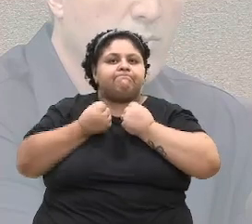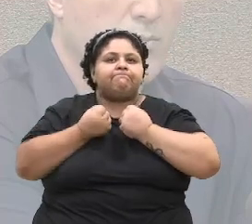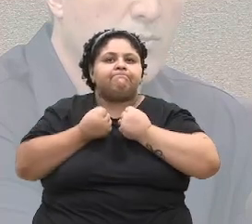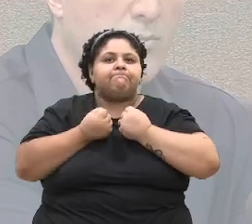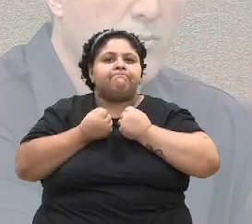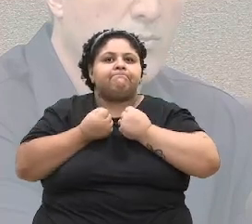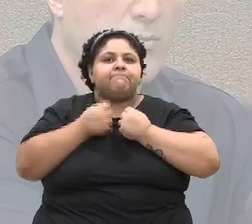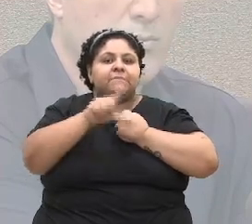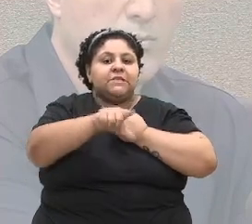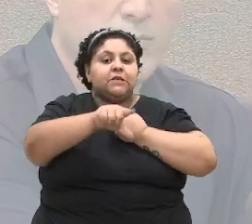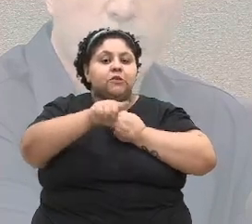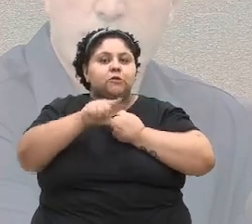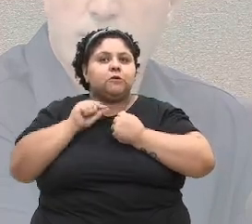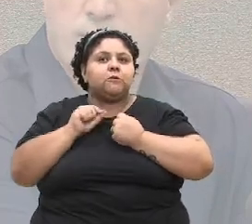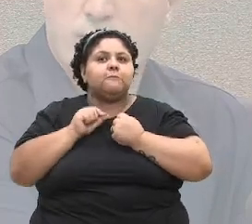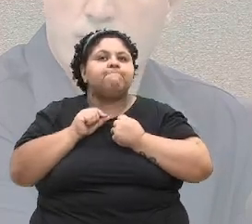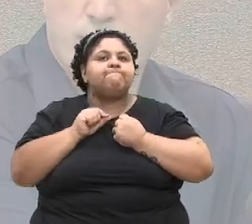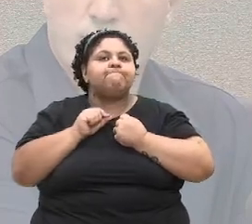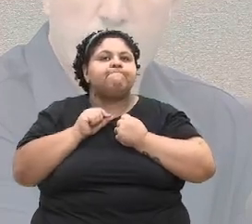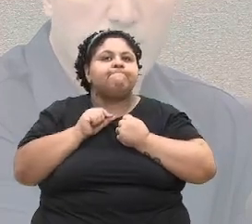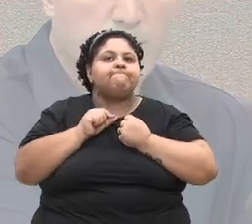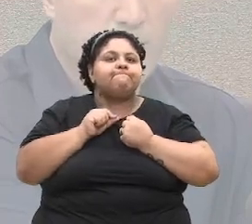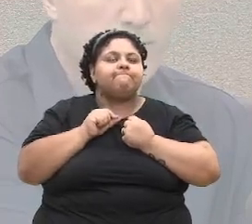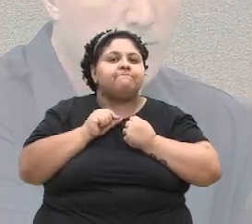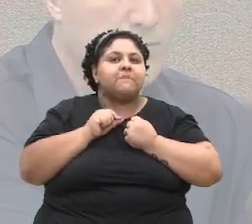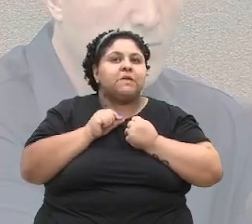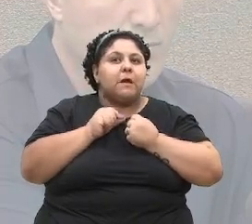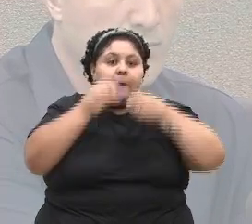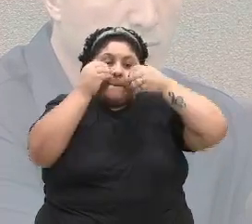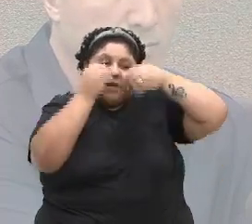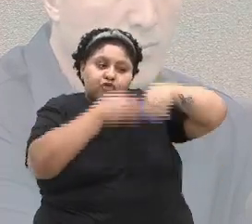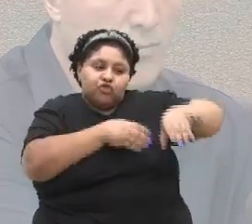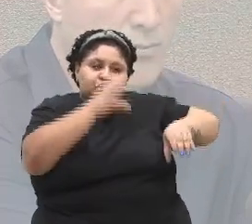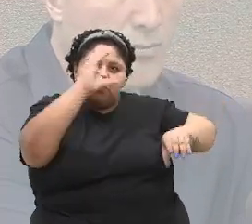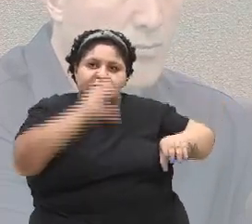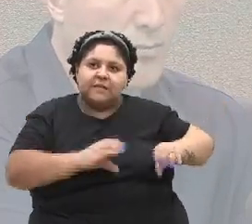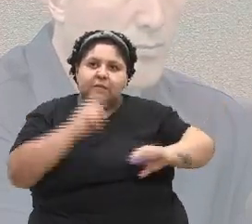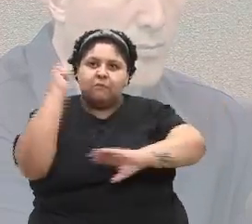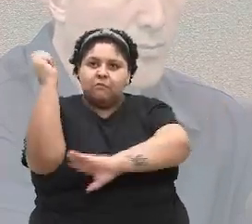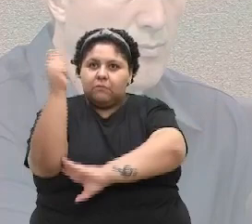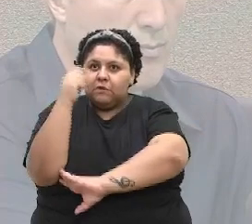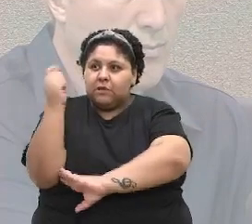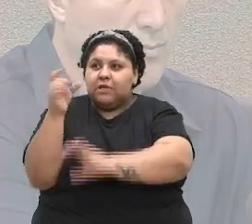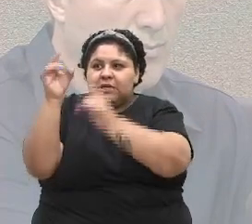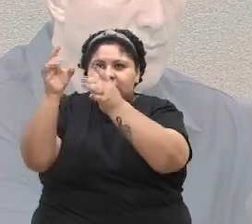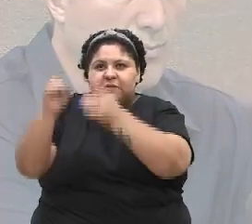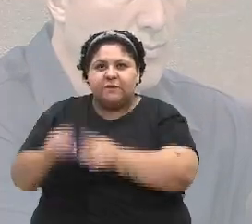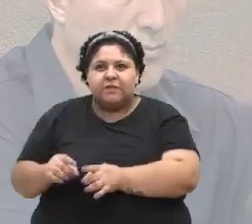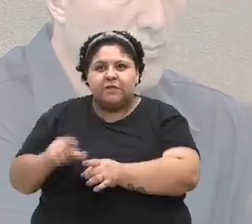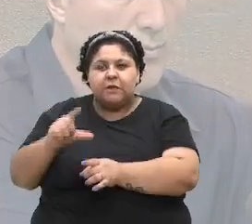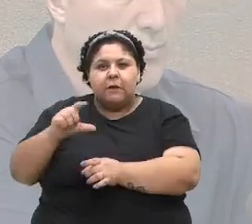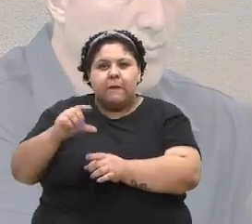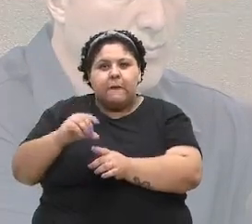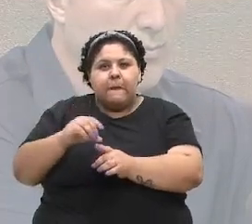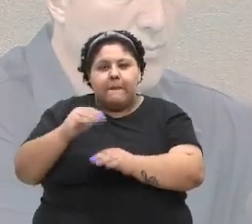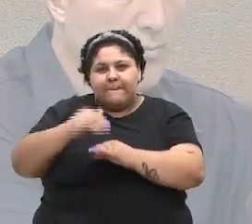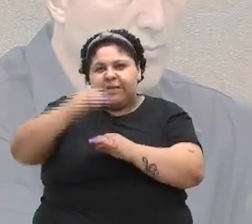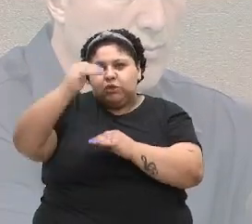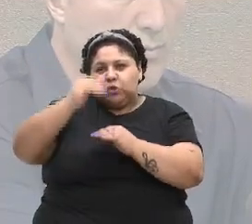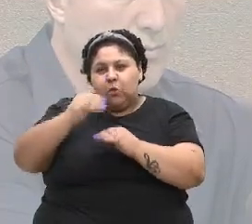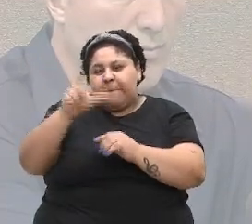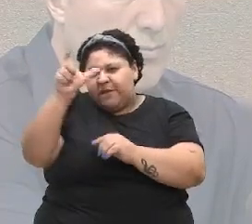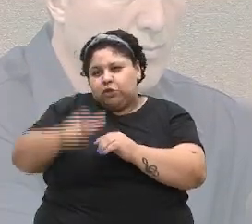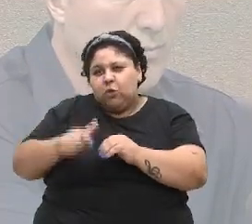medida penaliza injustamente os cidadãos gaúchos, especialmente os de baixa renda, tornando ainda